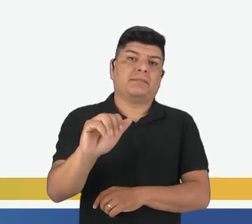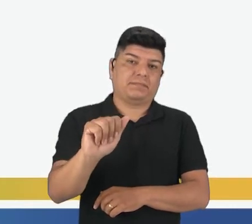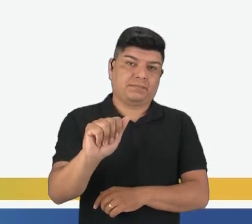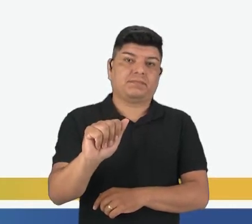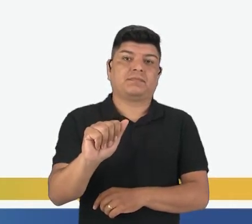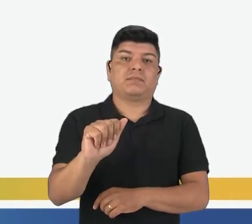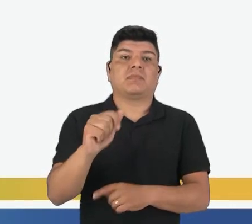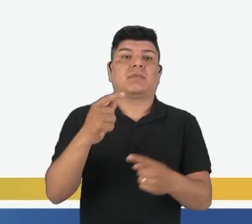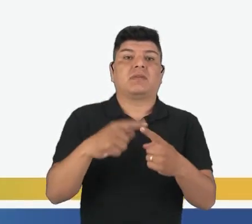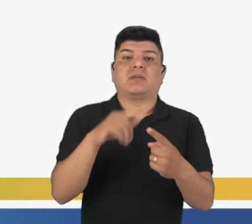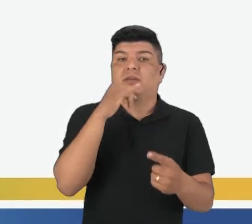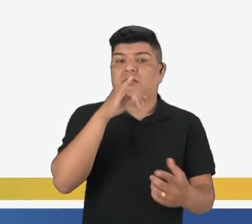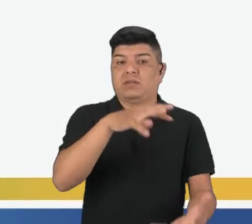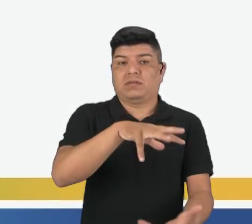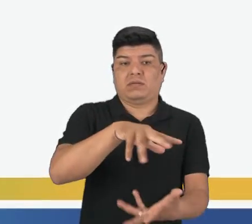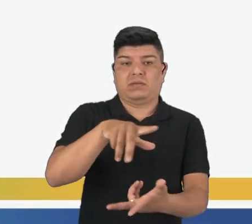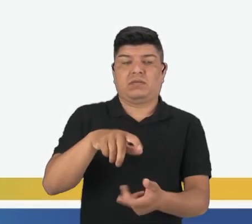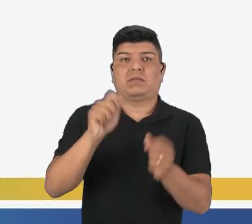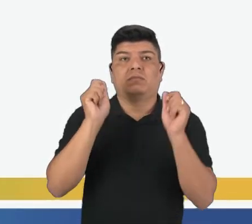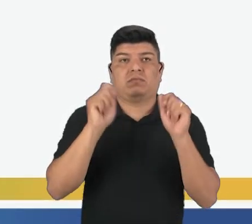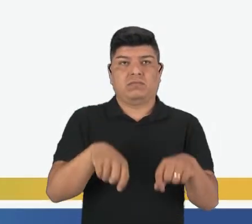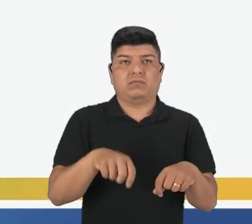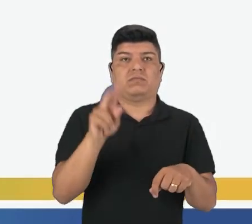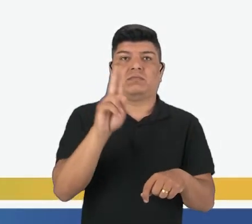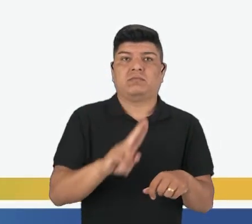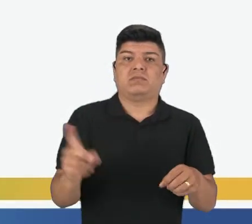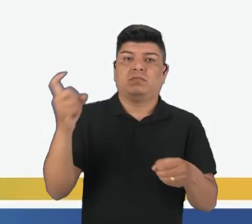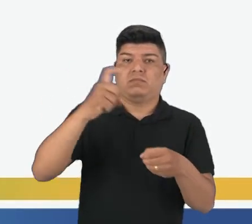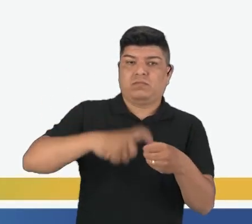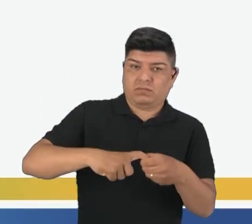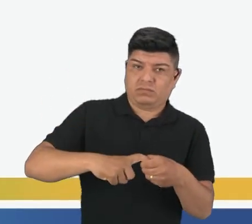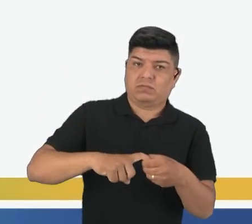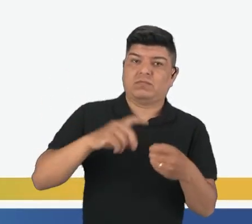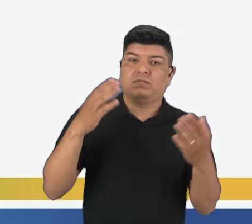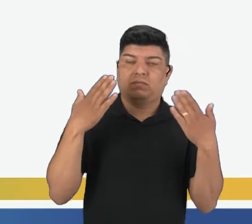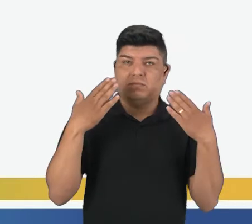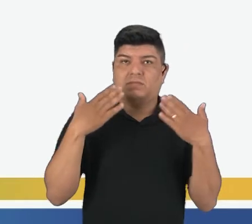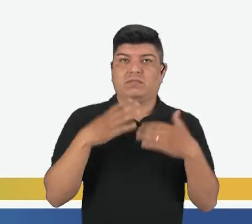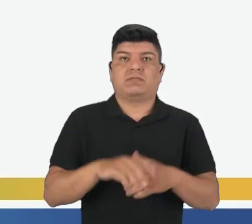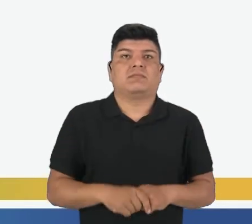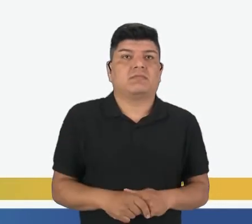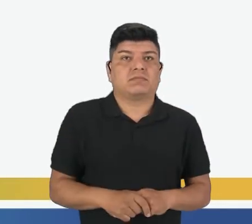em calor para aquecimento do ambiente ou da água.